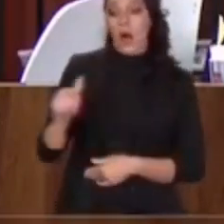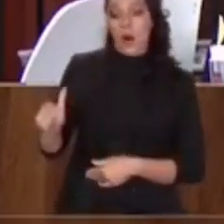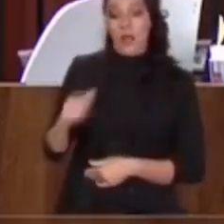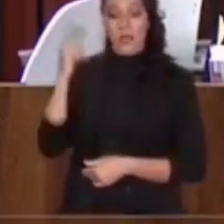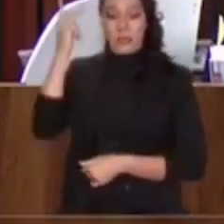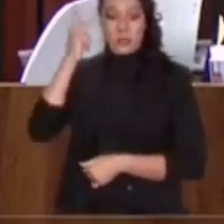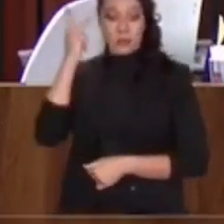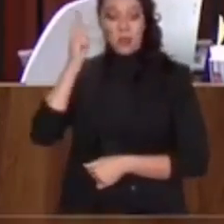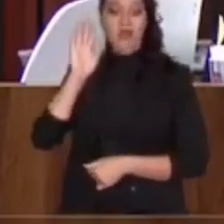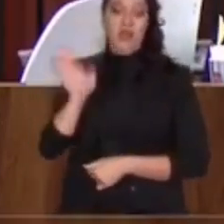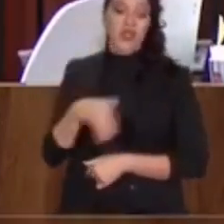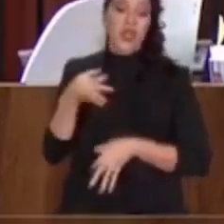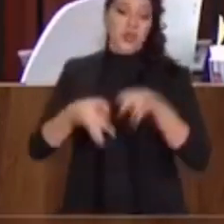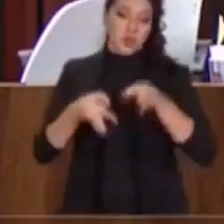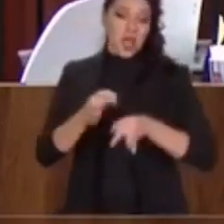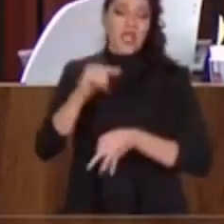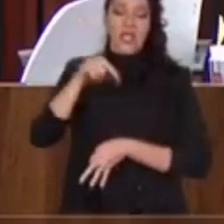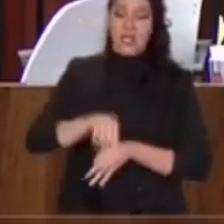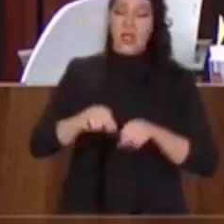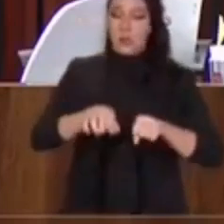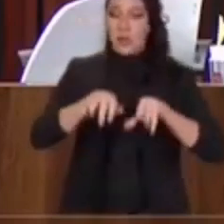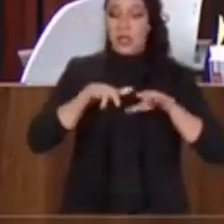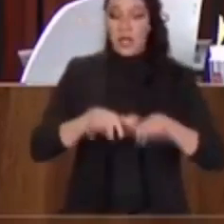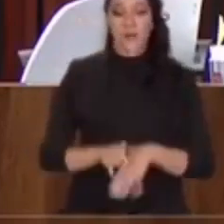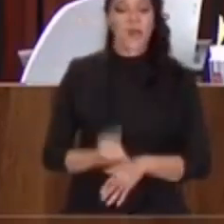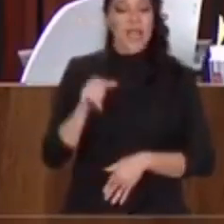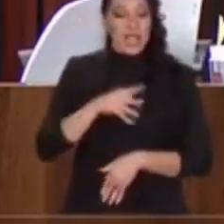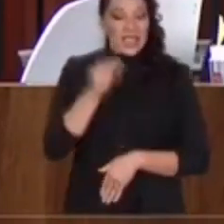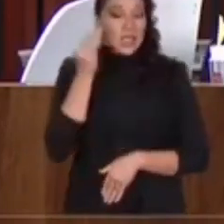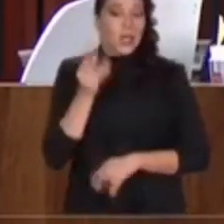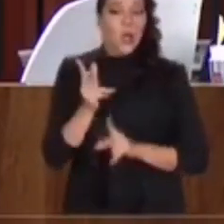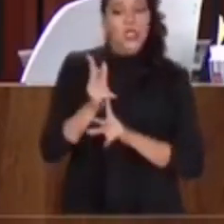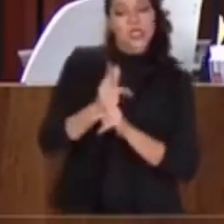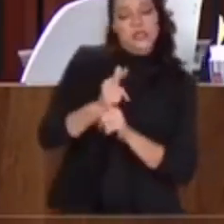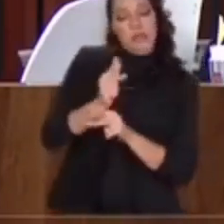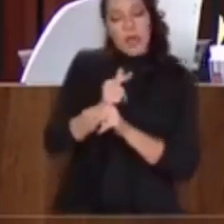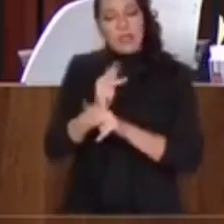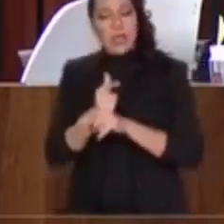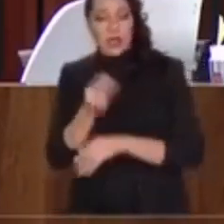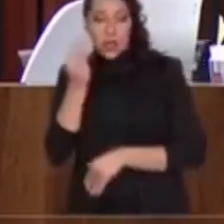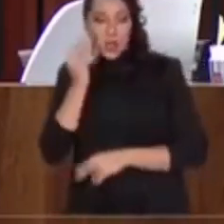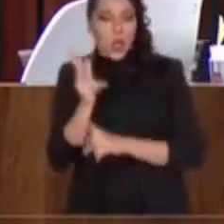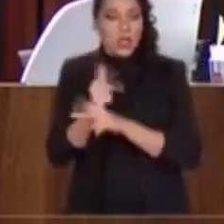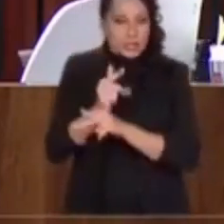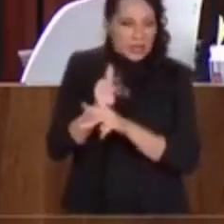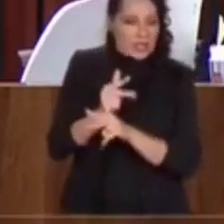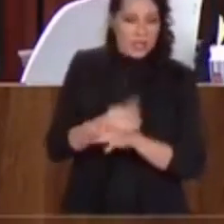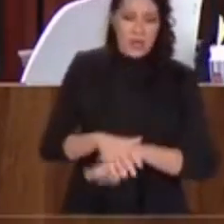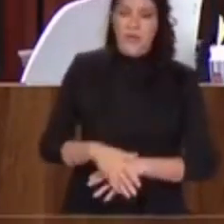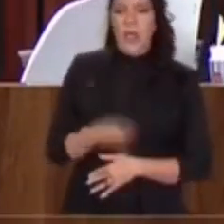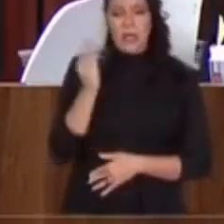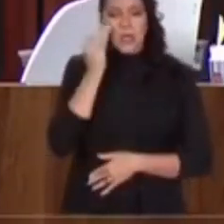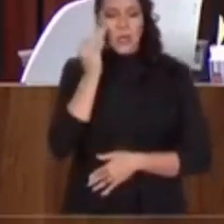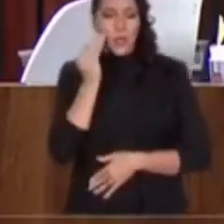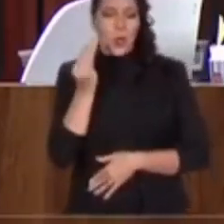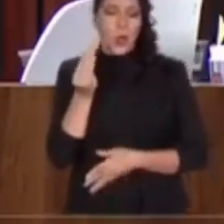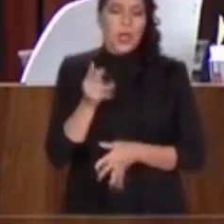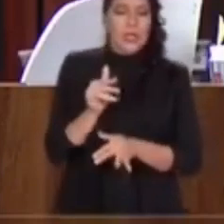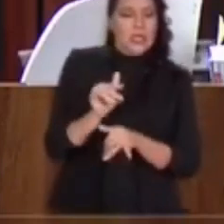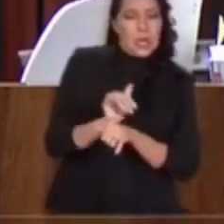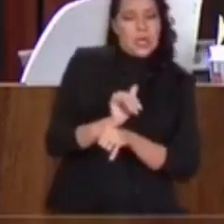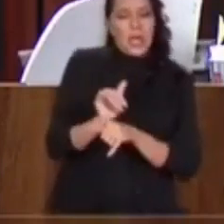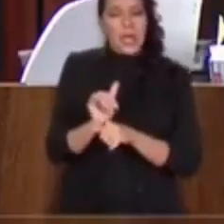hipóteses já jogadas pelo plenário aqui se tem todos disfarçar um pouco então se tem toda uma